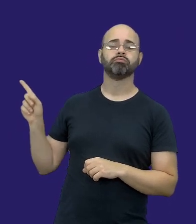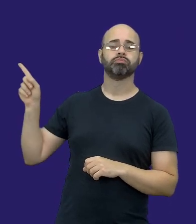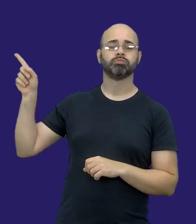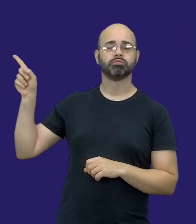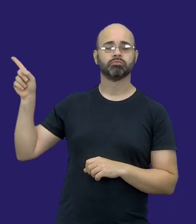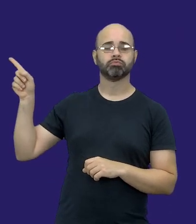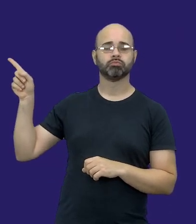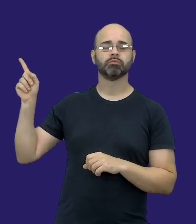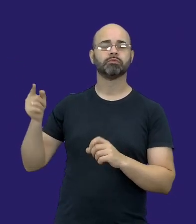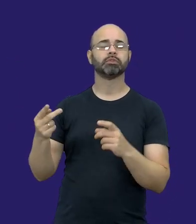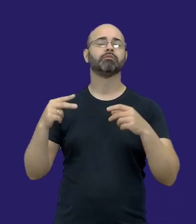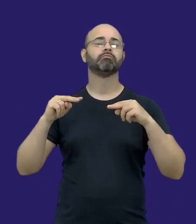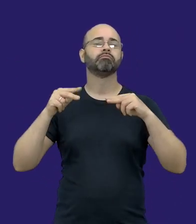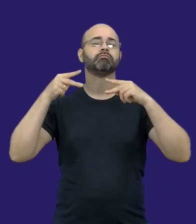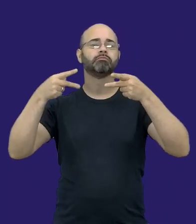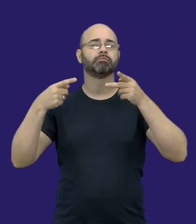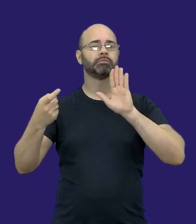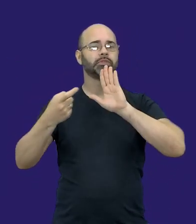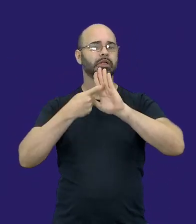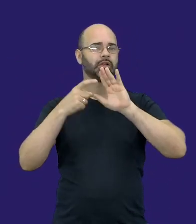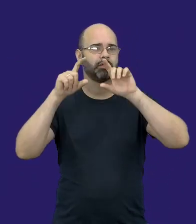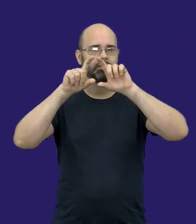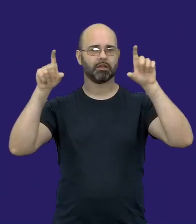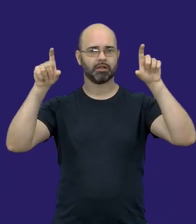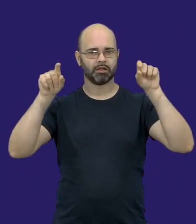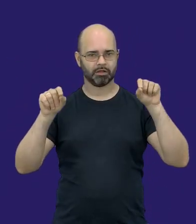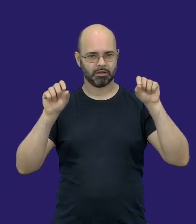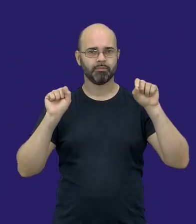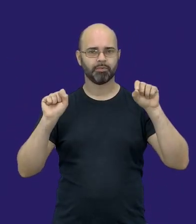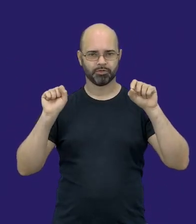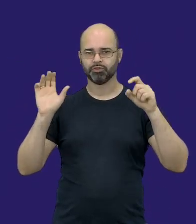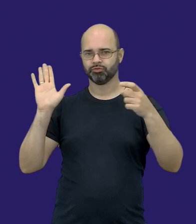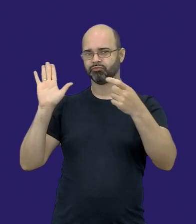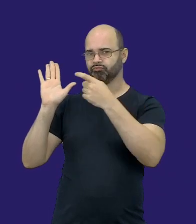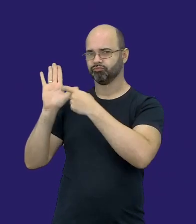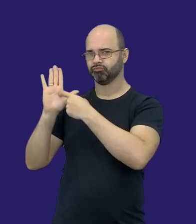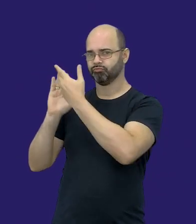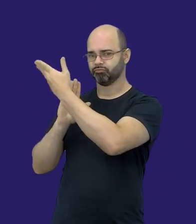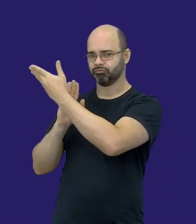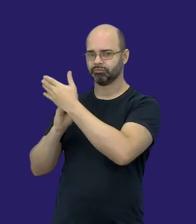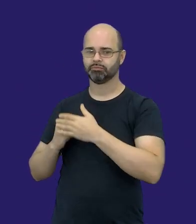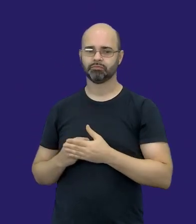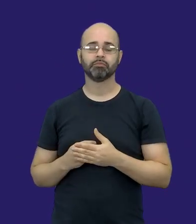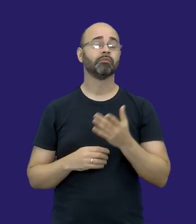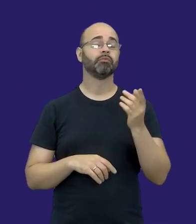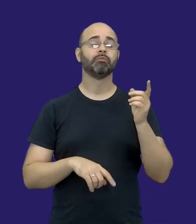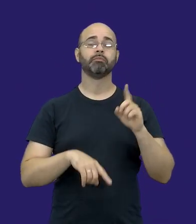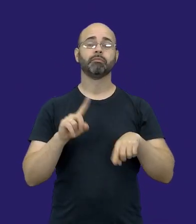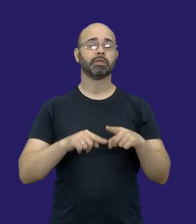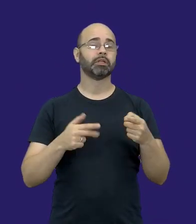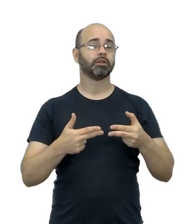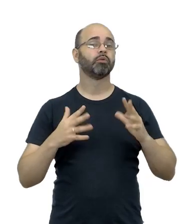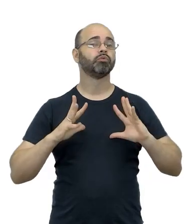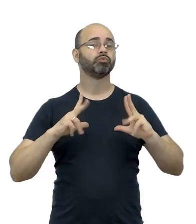ensino fundamental. Vocês vão ter acesso a todos esses materiais produzidos pela rede.